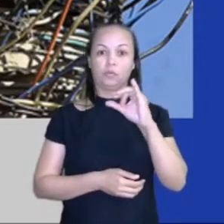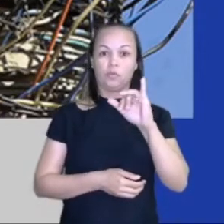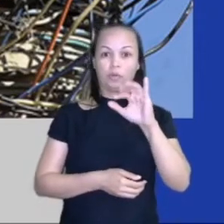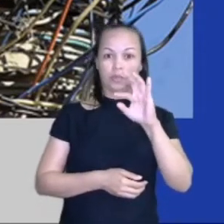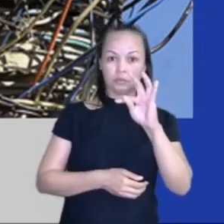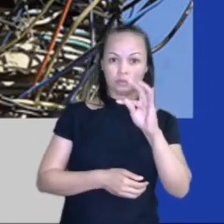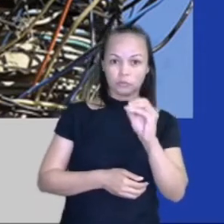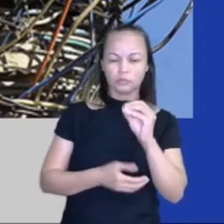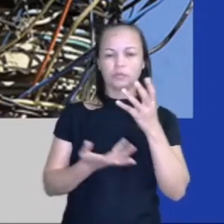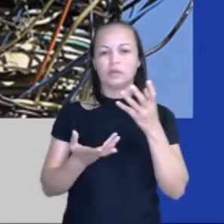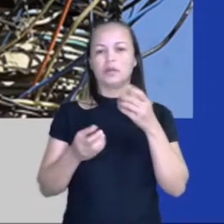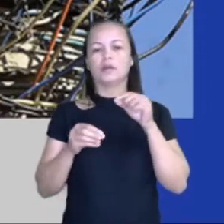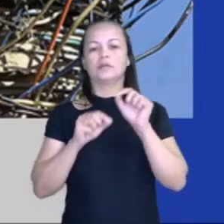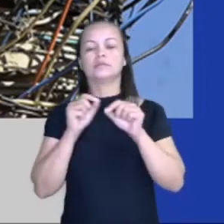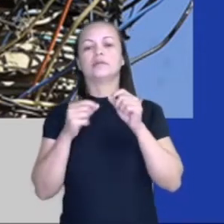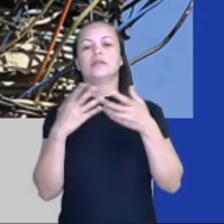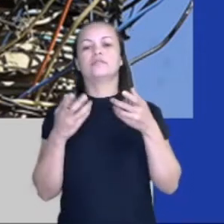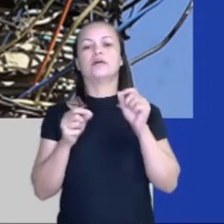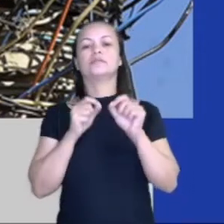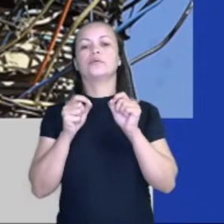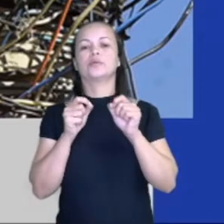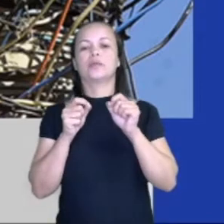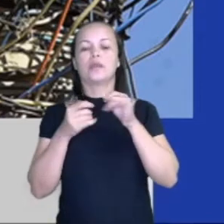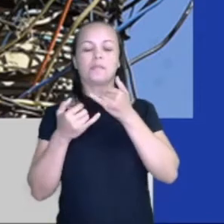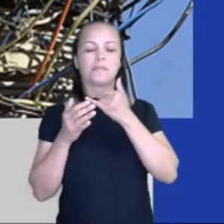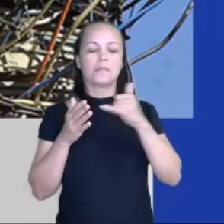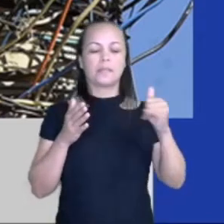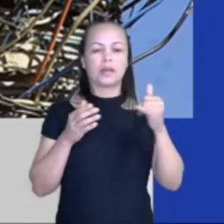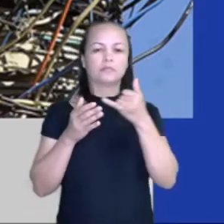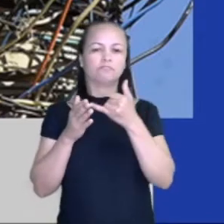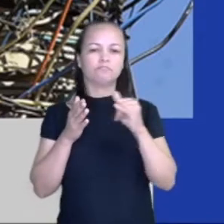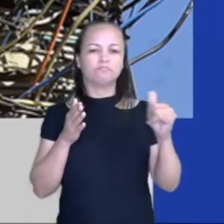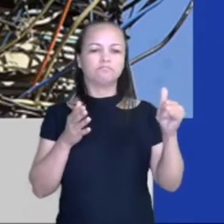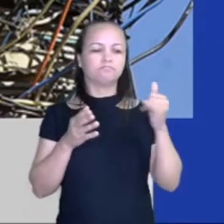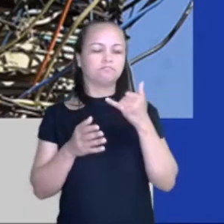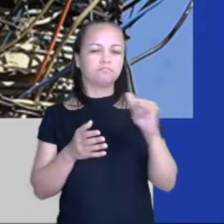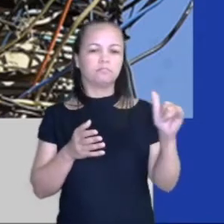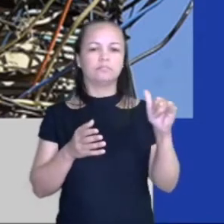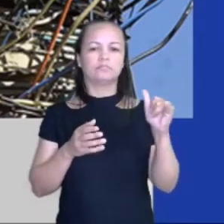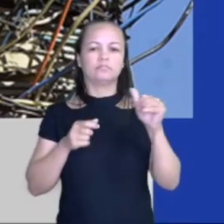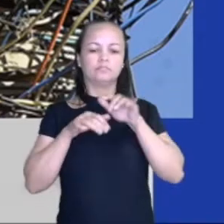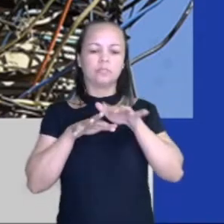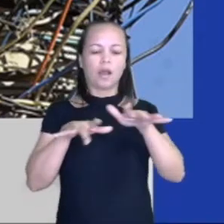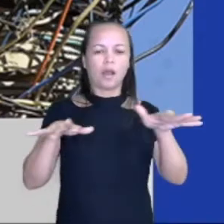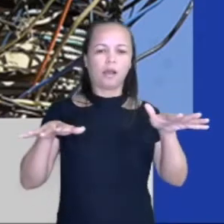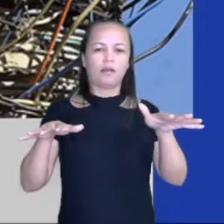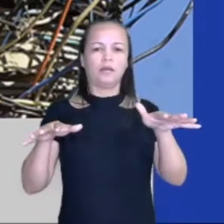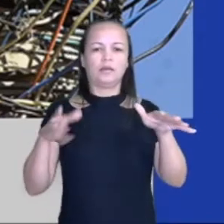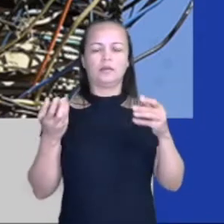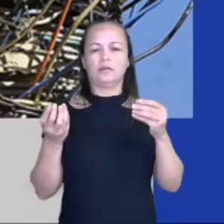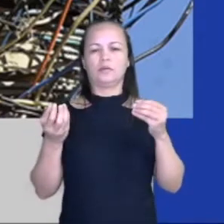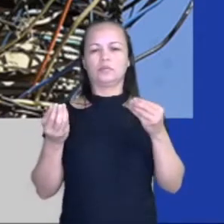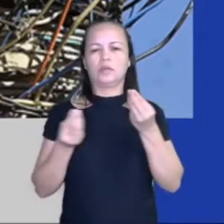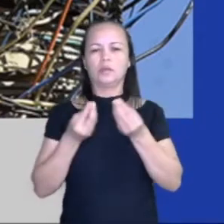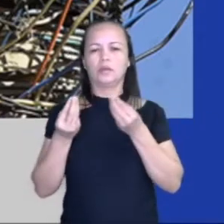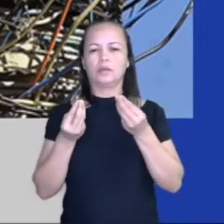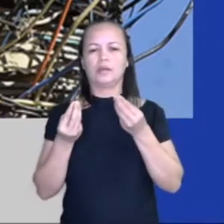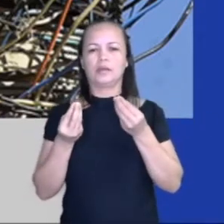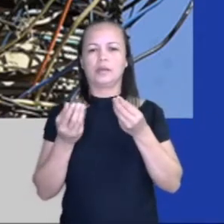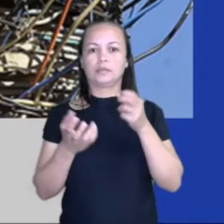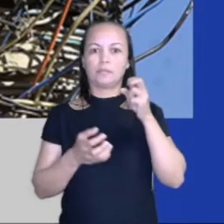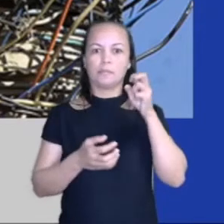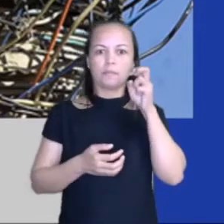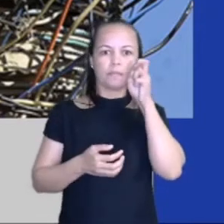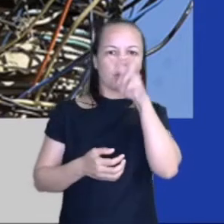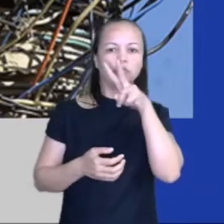de elevado a passagem de corrente elétrica como a corrente assim tem uma música de carga de corrente